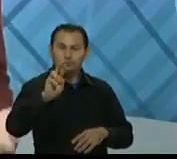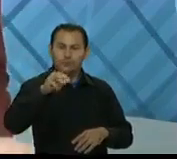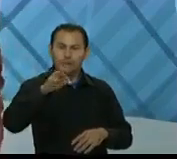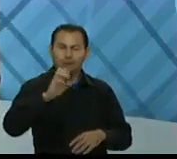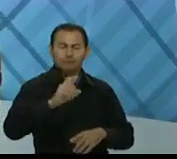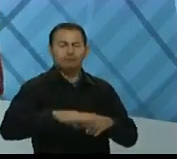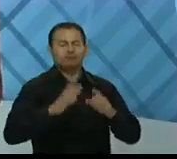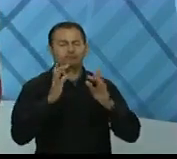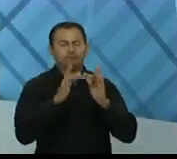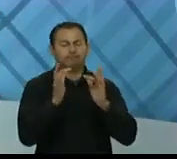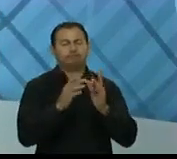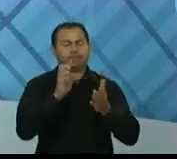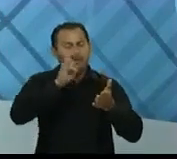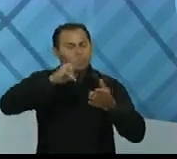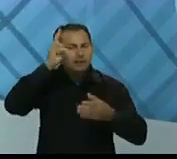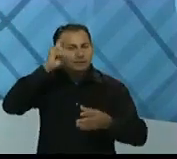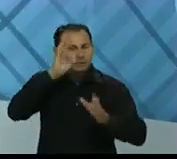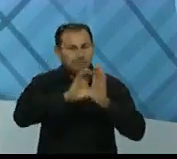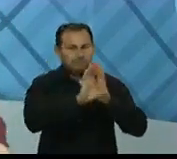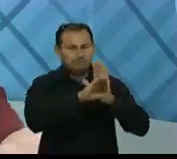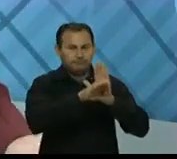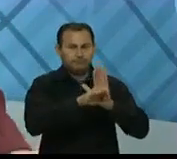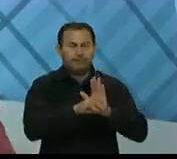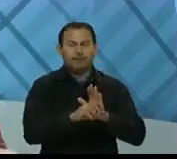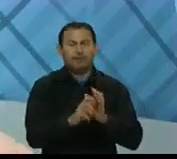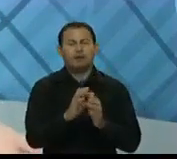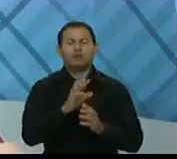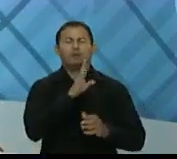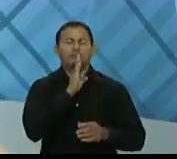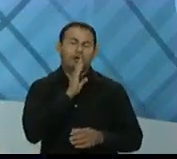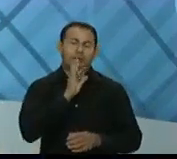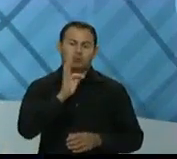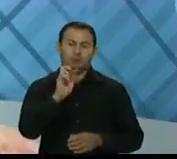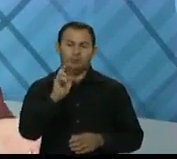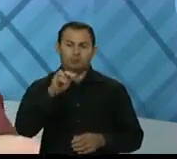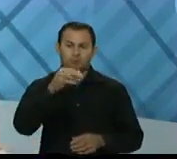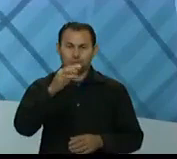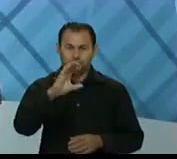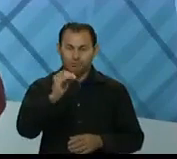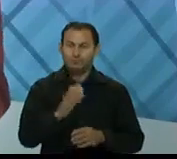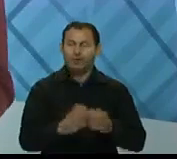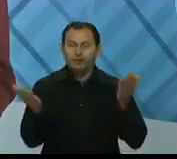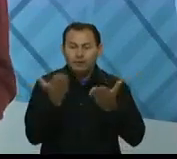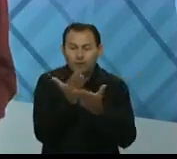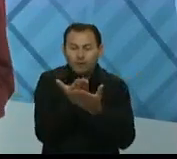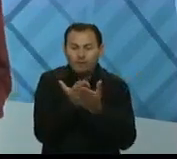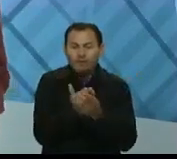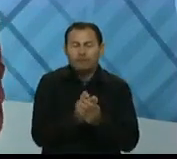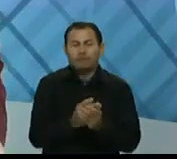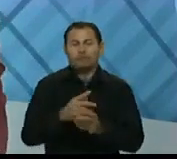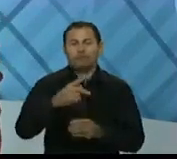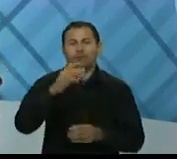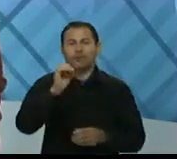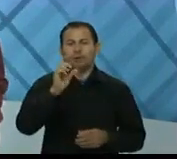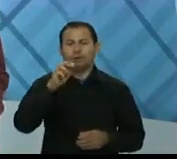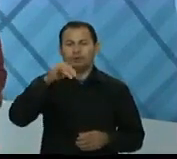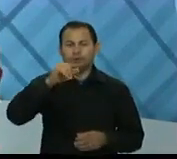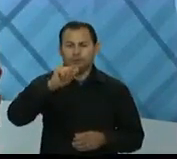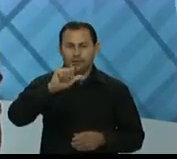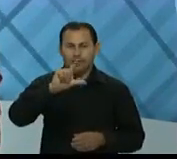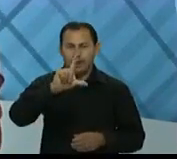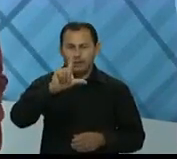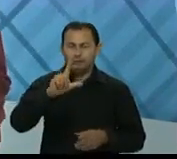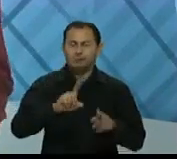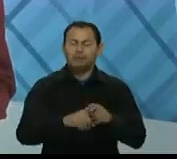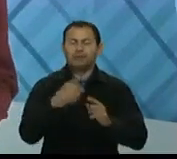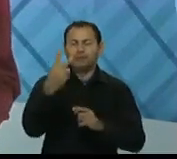tenha esse contato e relembre esses conceitos relacionados a funções. Veremos hoje as funções de polinomial de primeiro grau, de